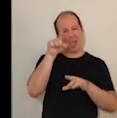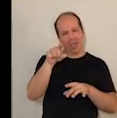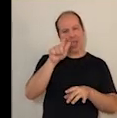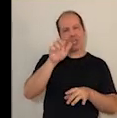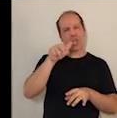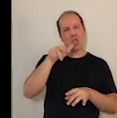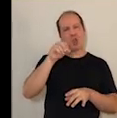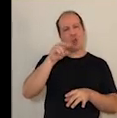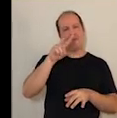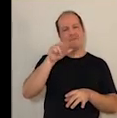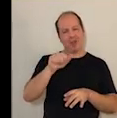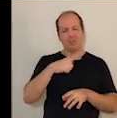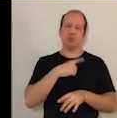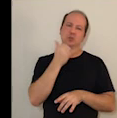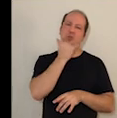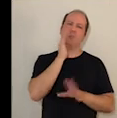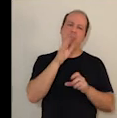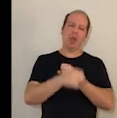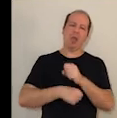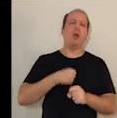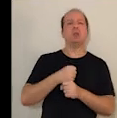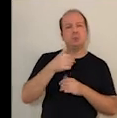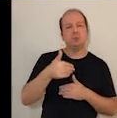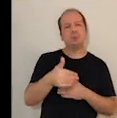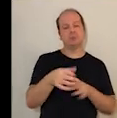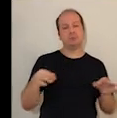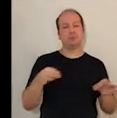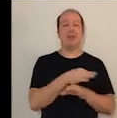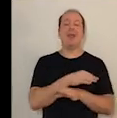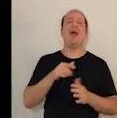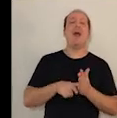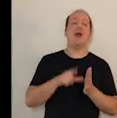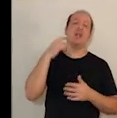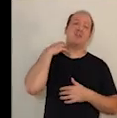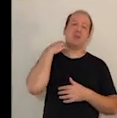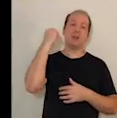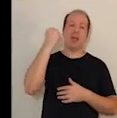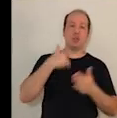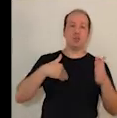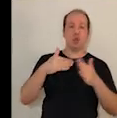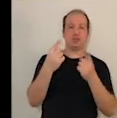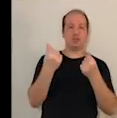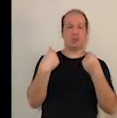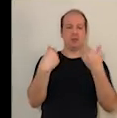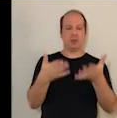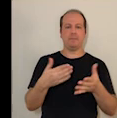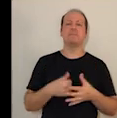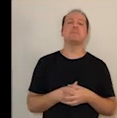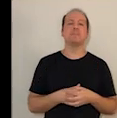que ainda possui um navio carregado de mercadorias preciosas em Gênova. É mais do que suficiente para os anos que lhe